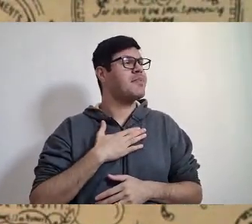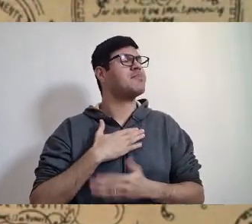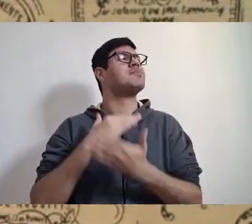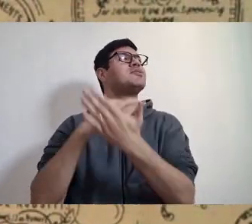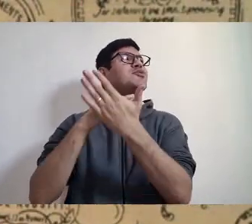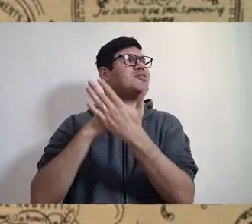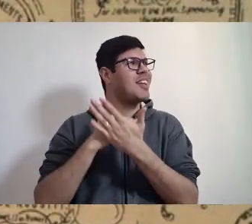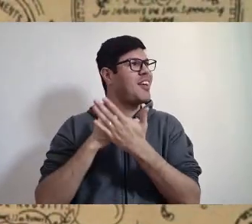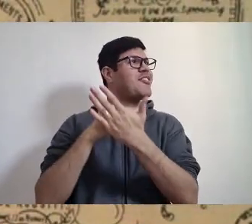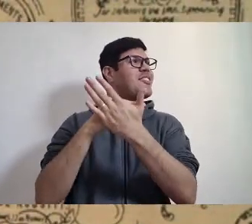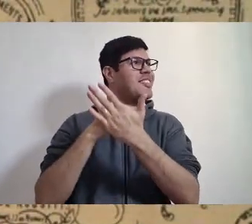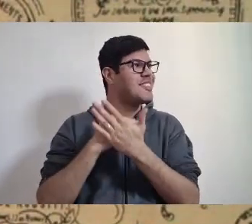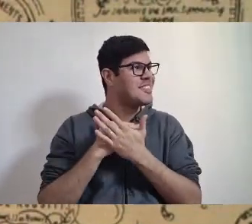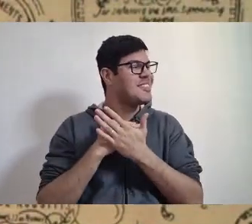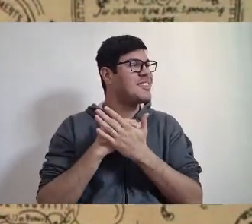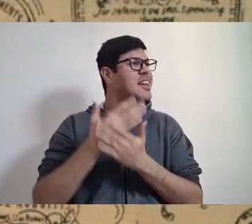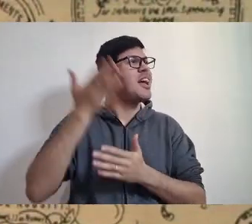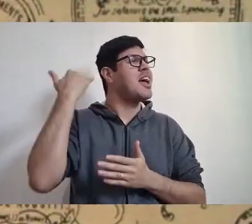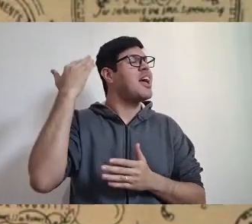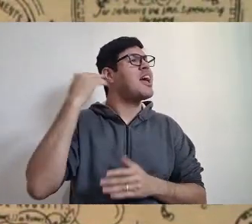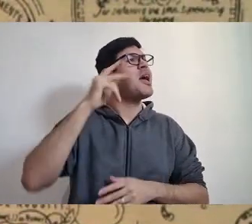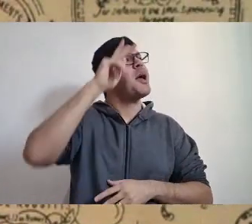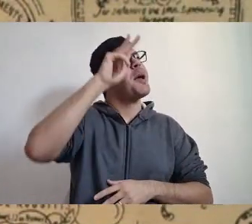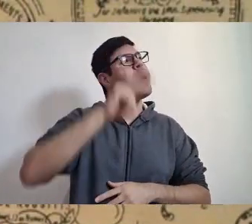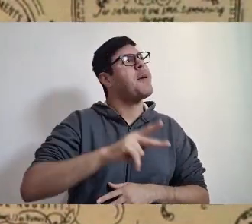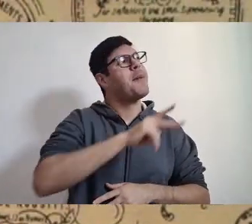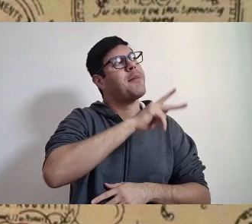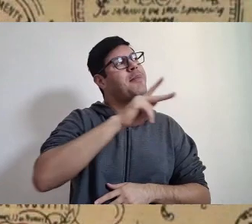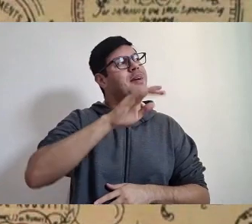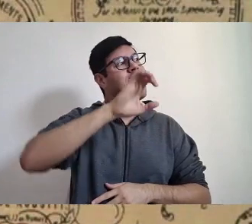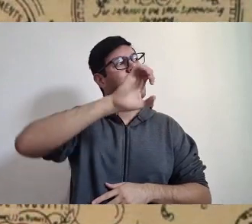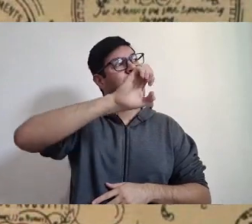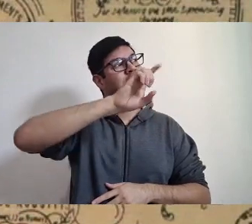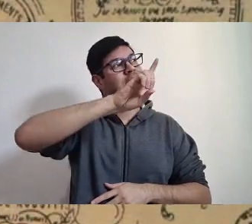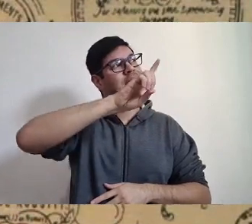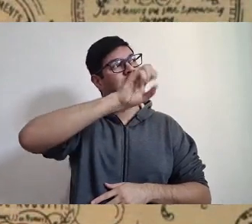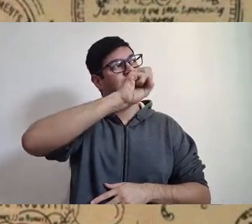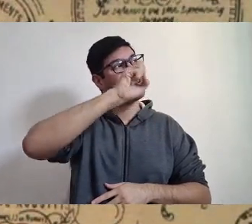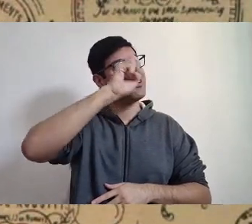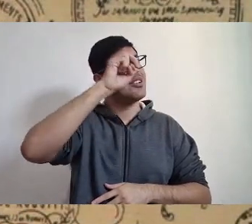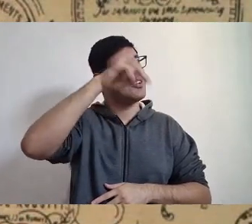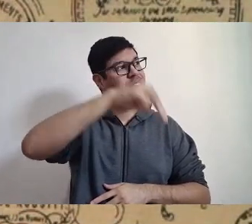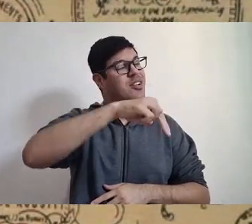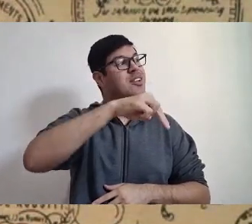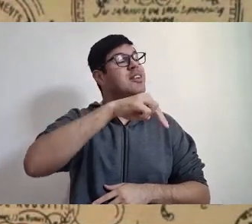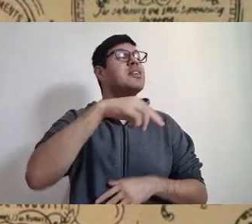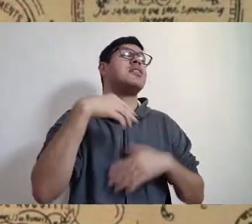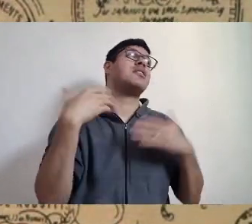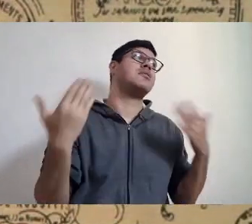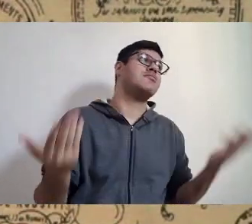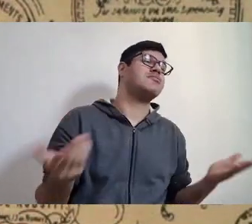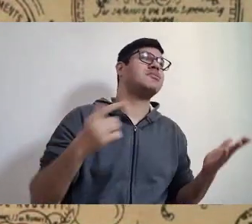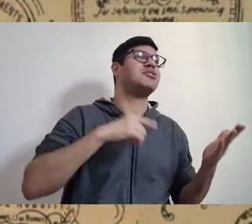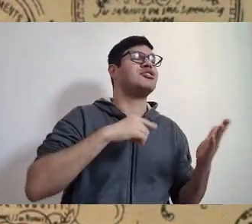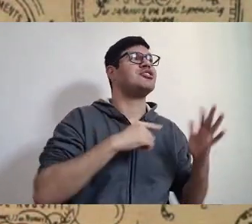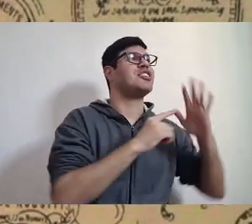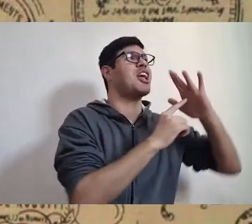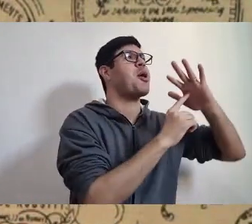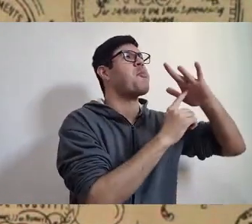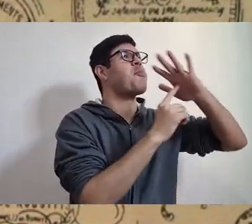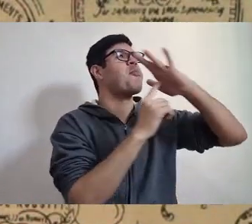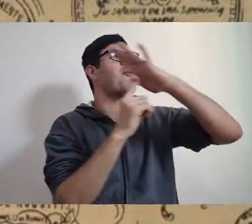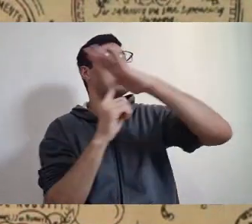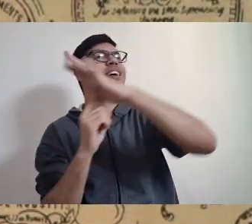que tinha. Na época era o Padre Edson, né, que era de lá da igreja. Então a gente fazia. Aí tinha quermesse, a gente ficava nas